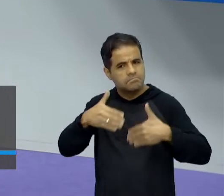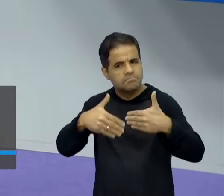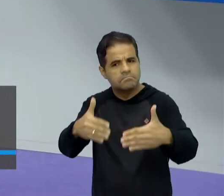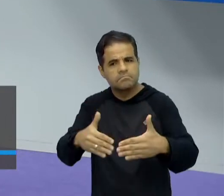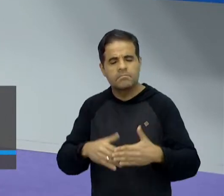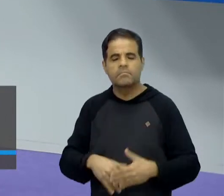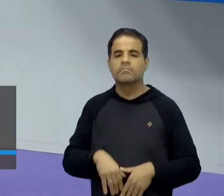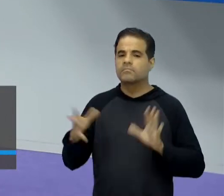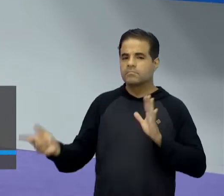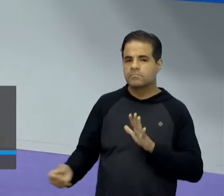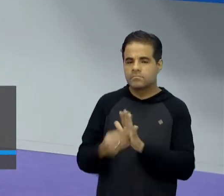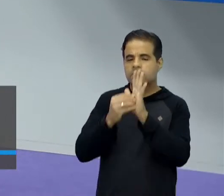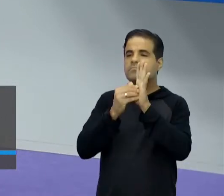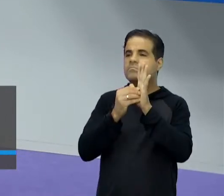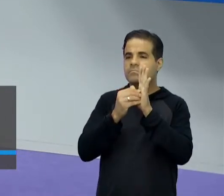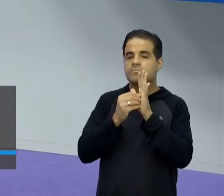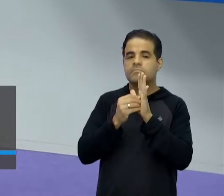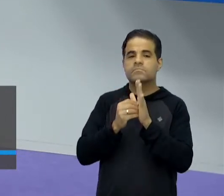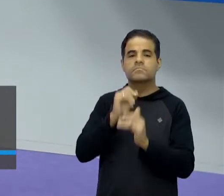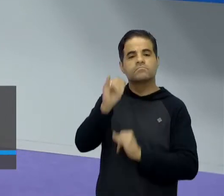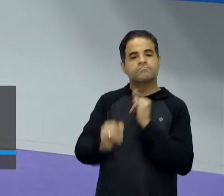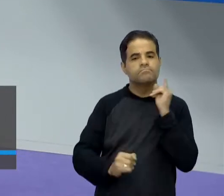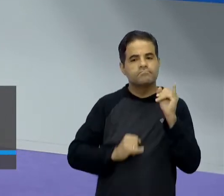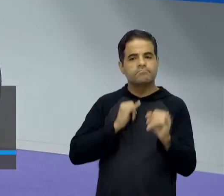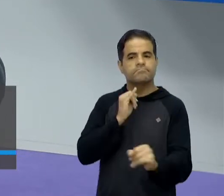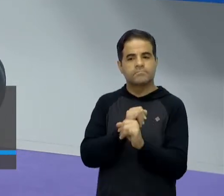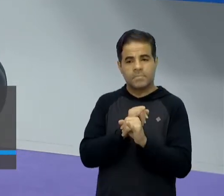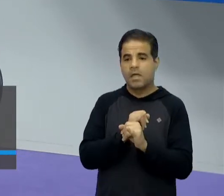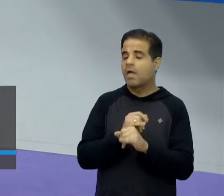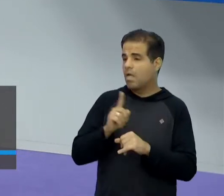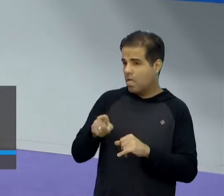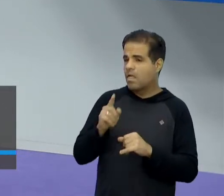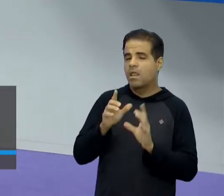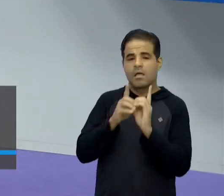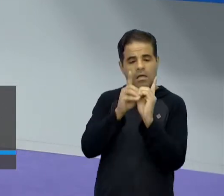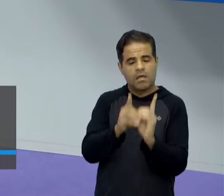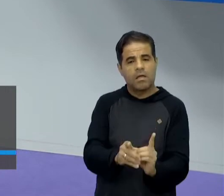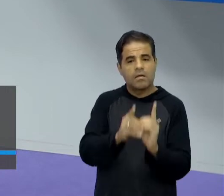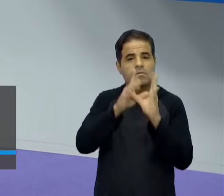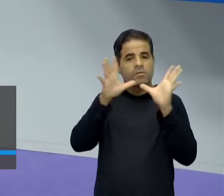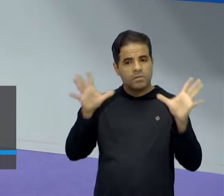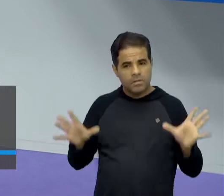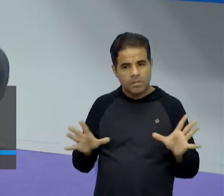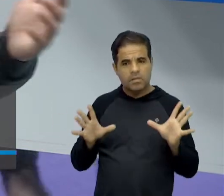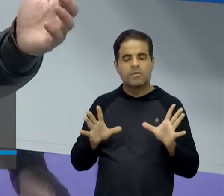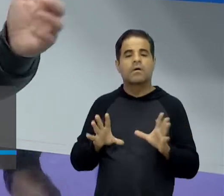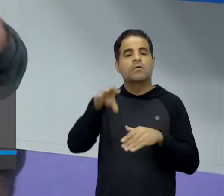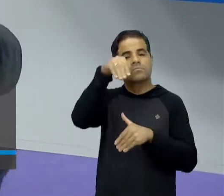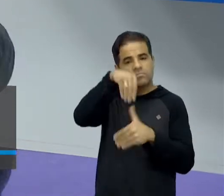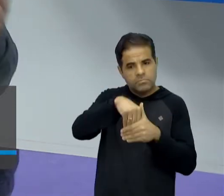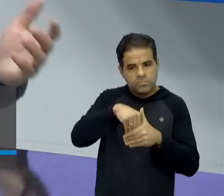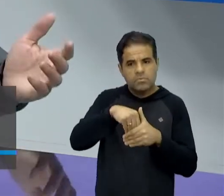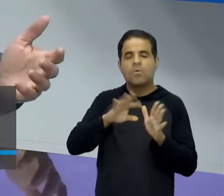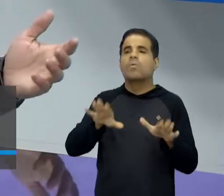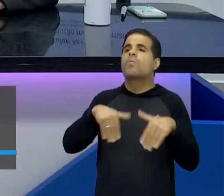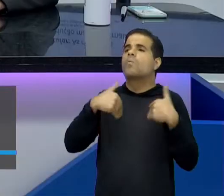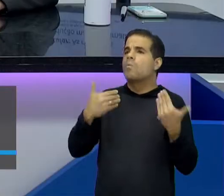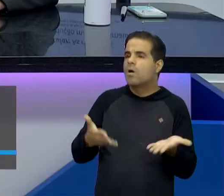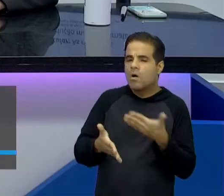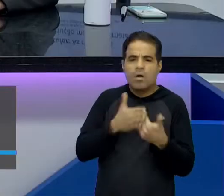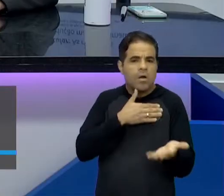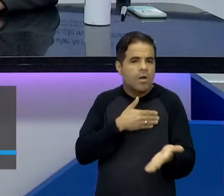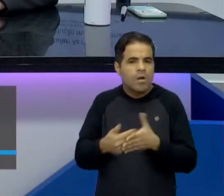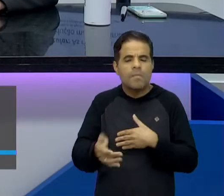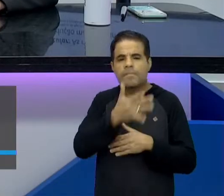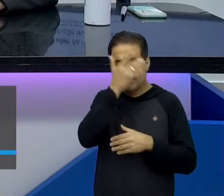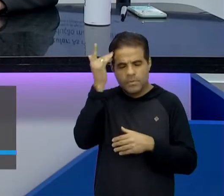uma narrativa. Só que a internet, ao mesmo tempo que ela democratiza a difusão, significa que qualquer pessoa pode